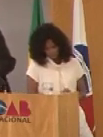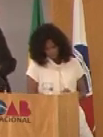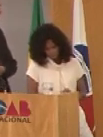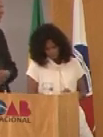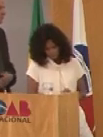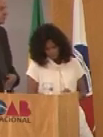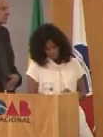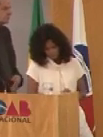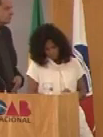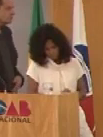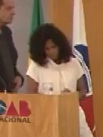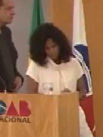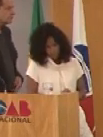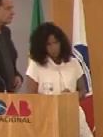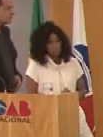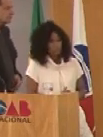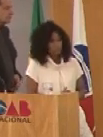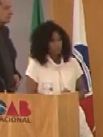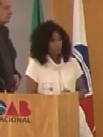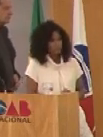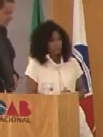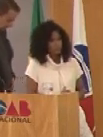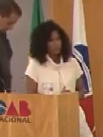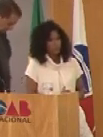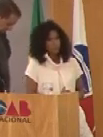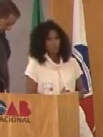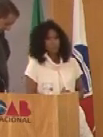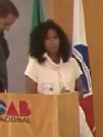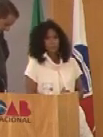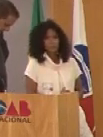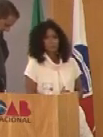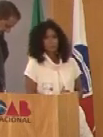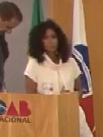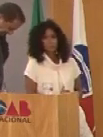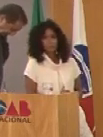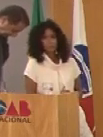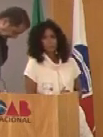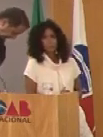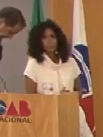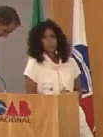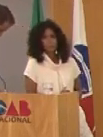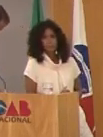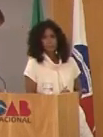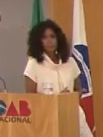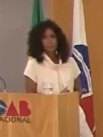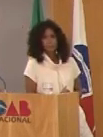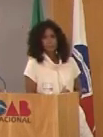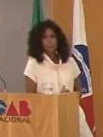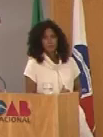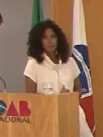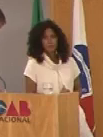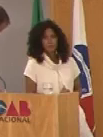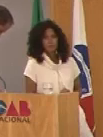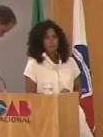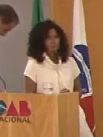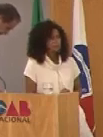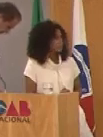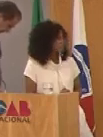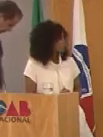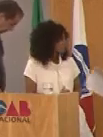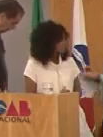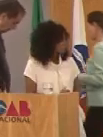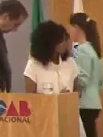uma sociedade absolutamente diferente, tentando fazer os lutos do passado, né, os lutos da conquista,